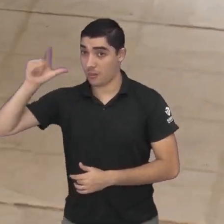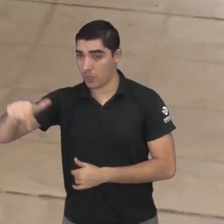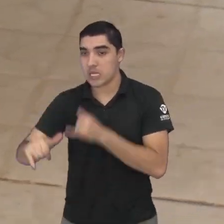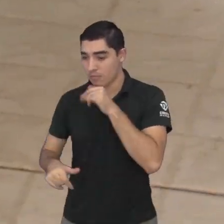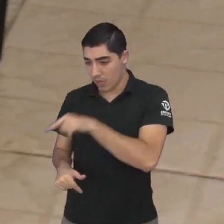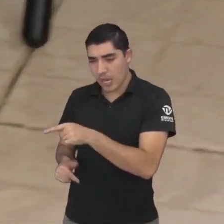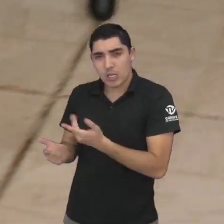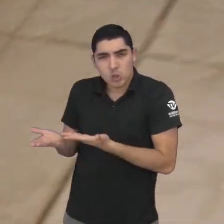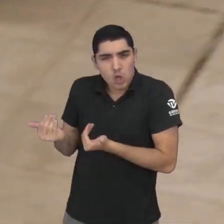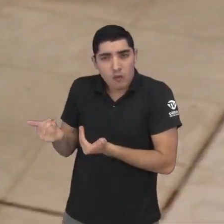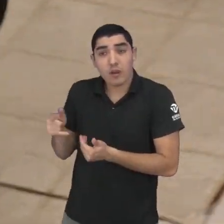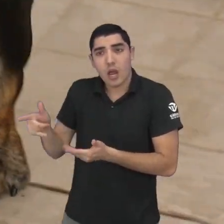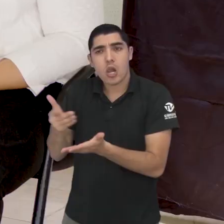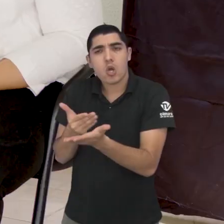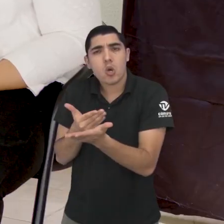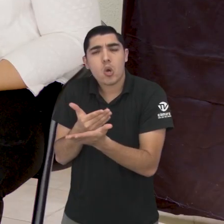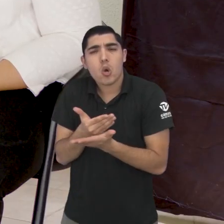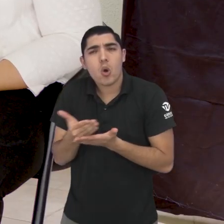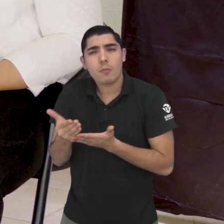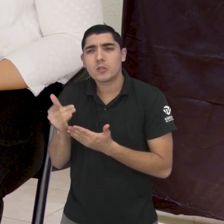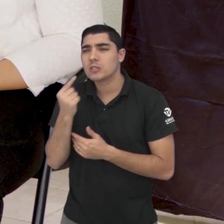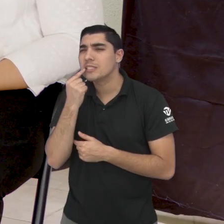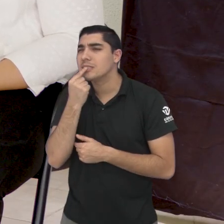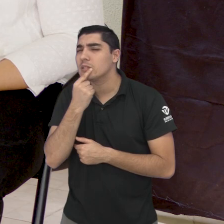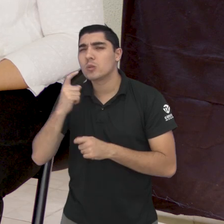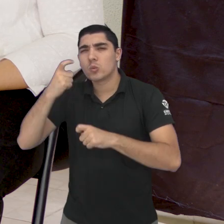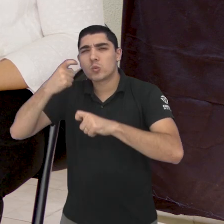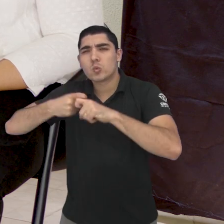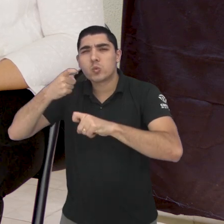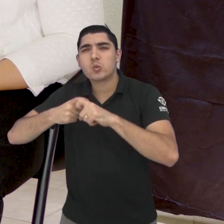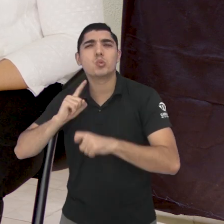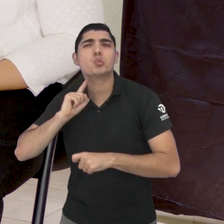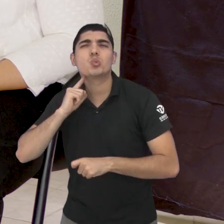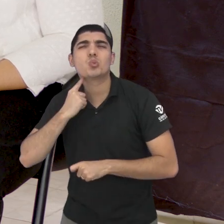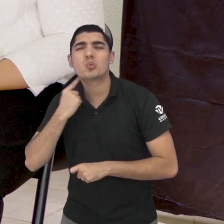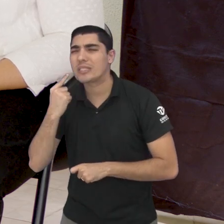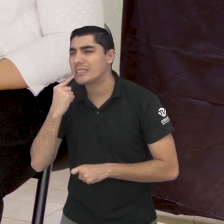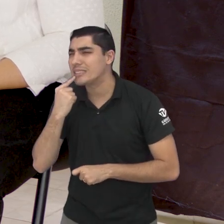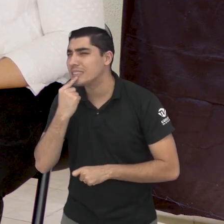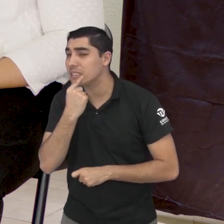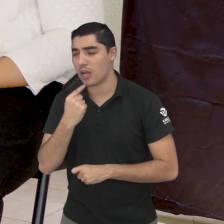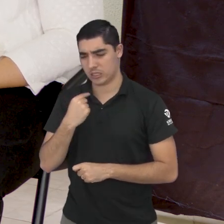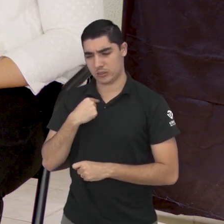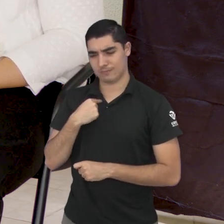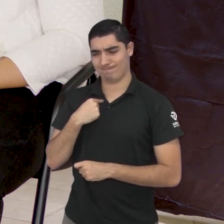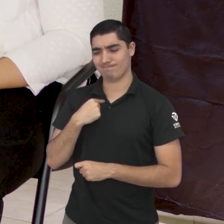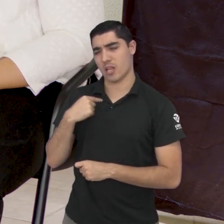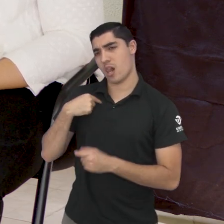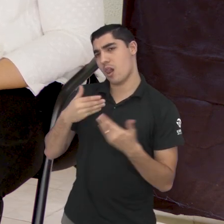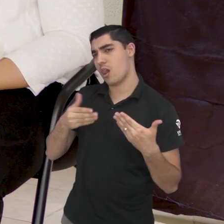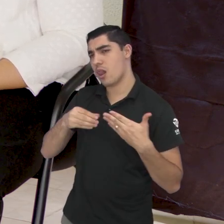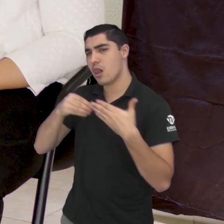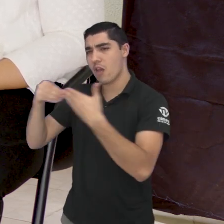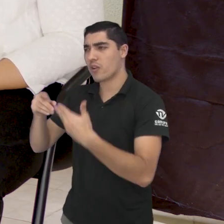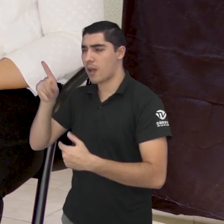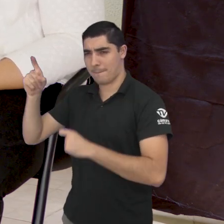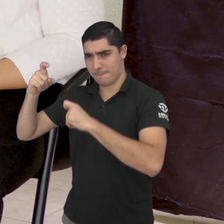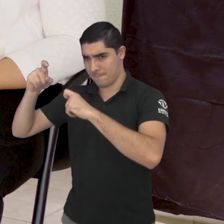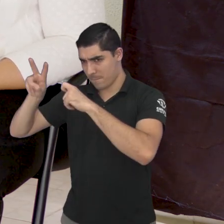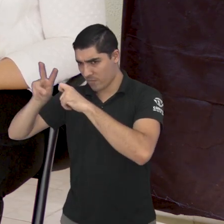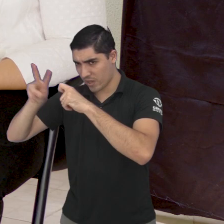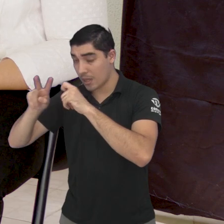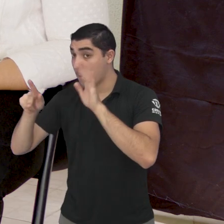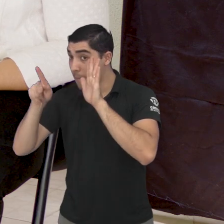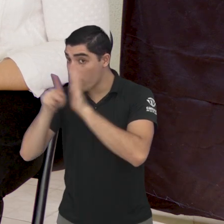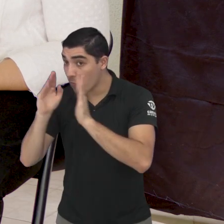cachorro muito novo. E aí eu levei no veterinário especialista em dente. Sim. E ele falou, não, o cachorro ele